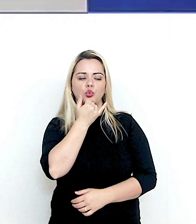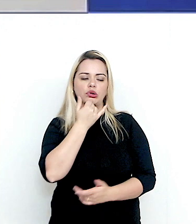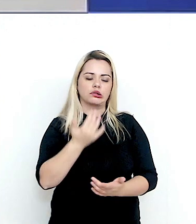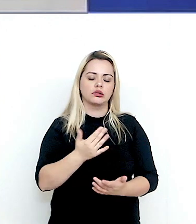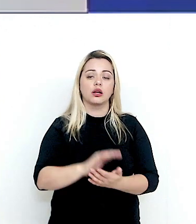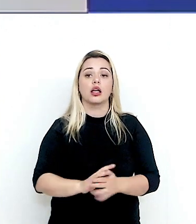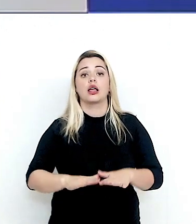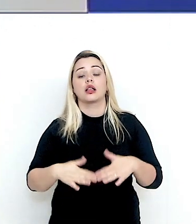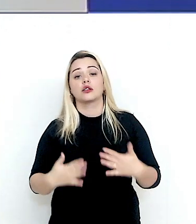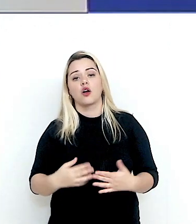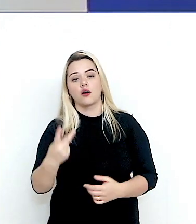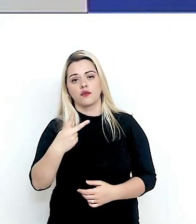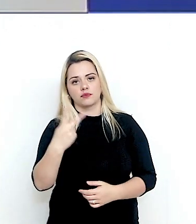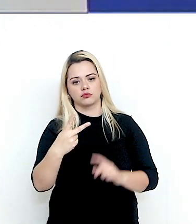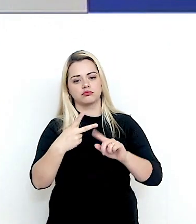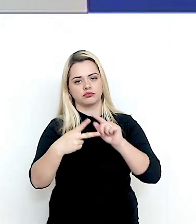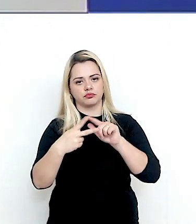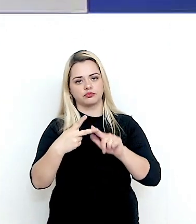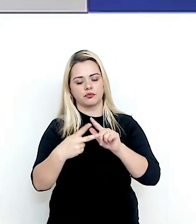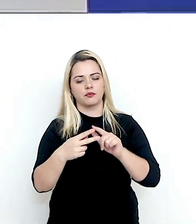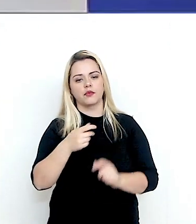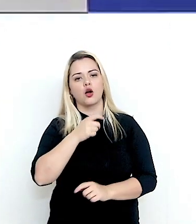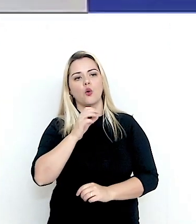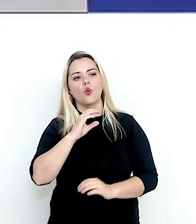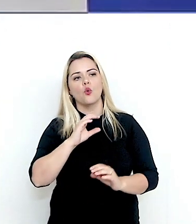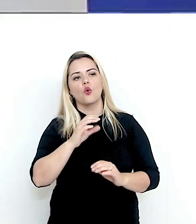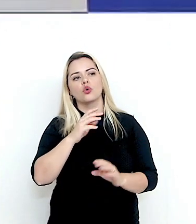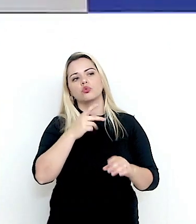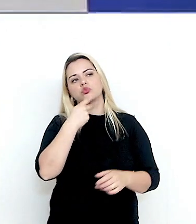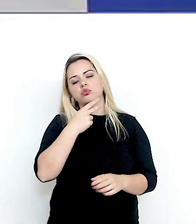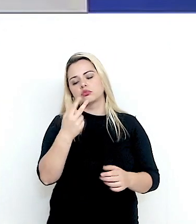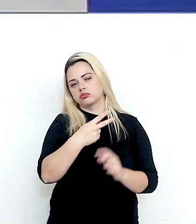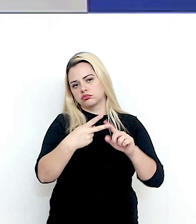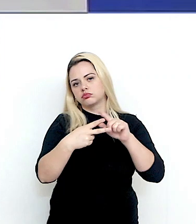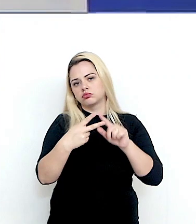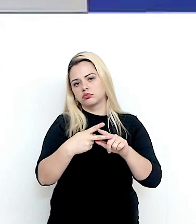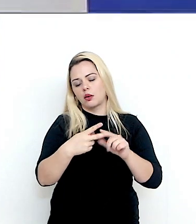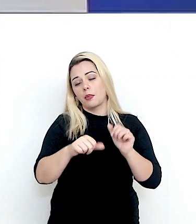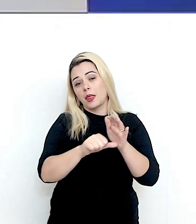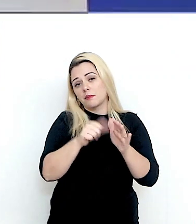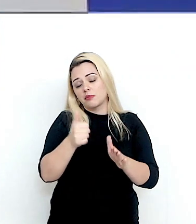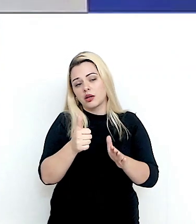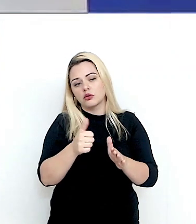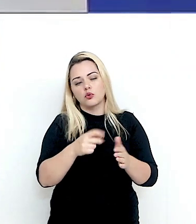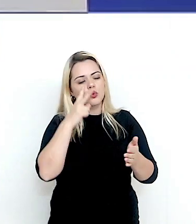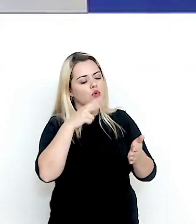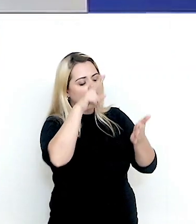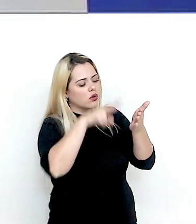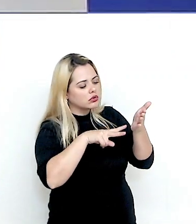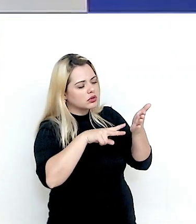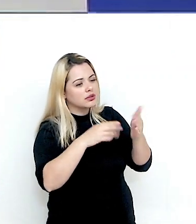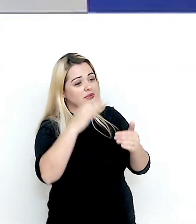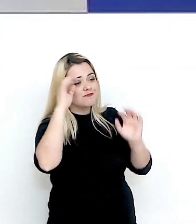toda forma eu gostei de fazer dois comentários primeiro esse mapa está à disposição de quem tira e investigar com mais atenção